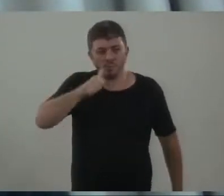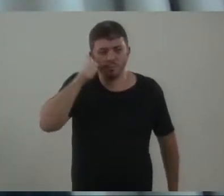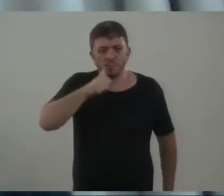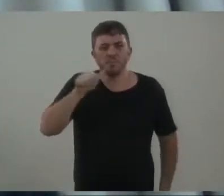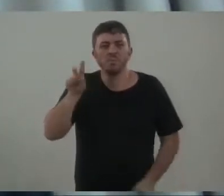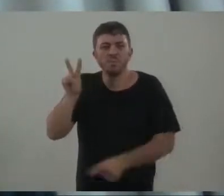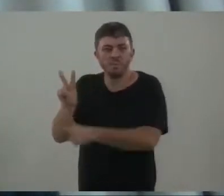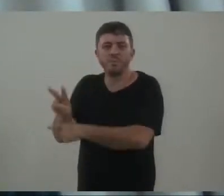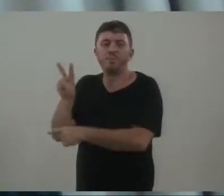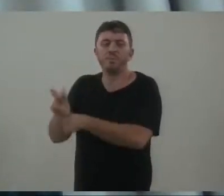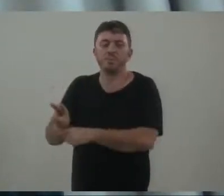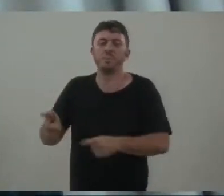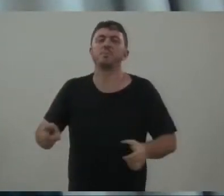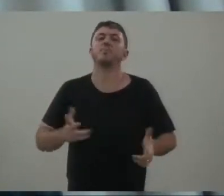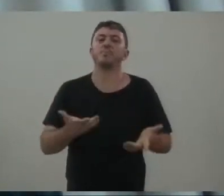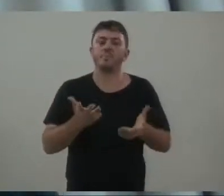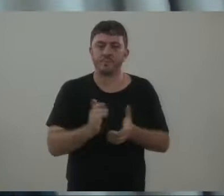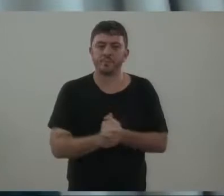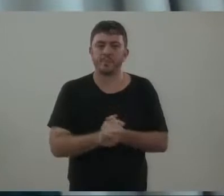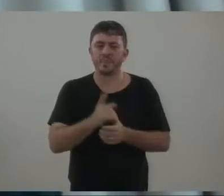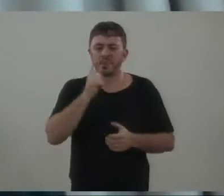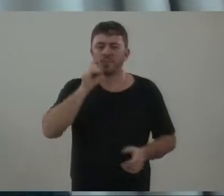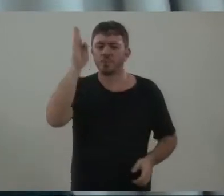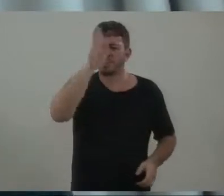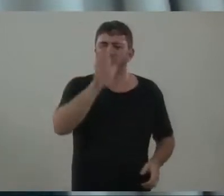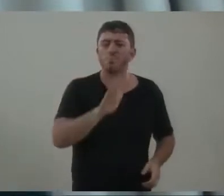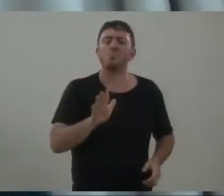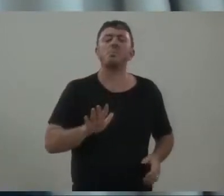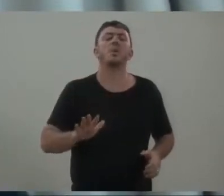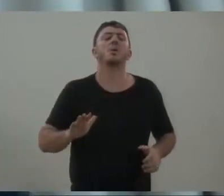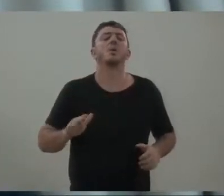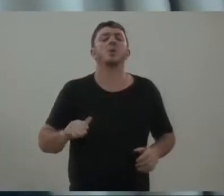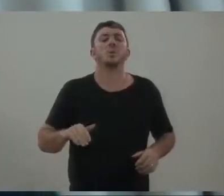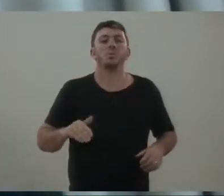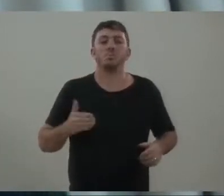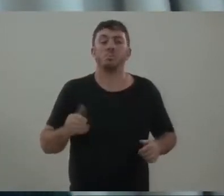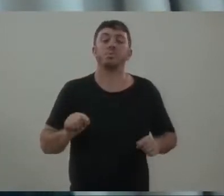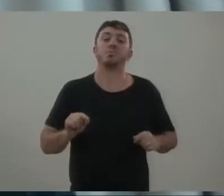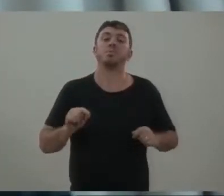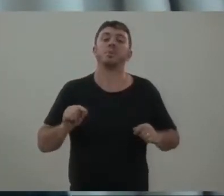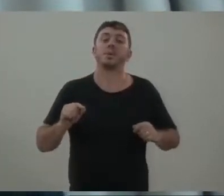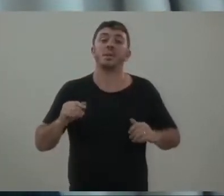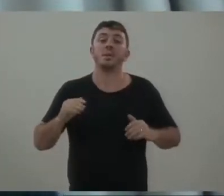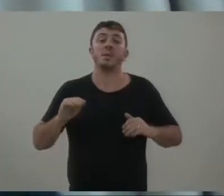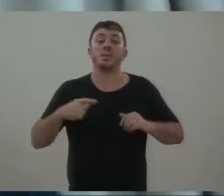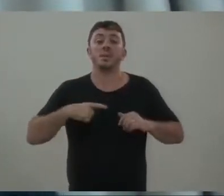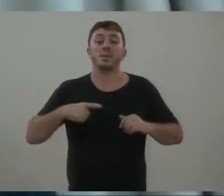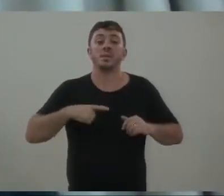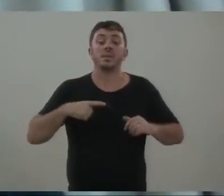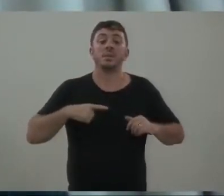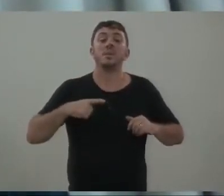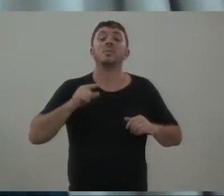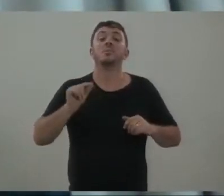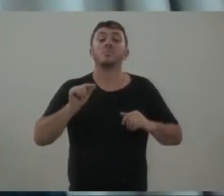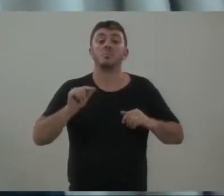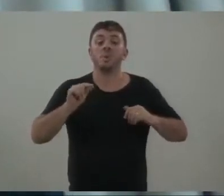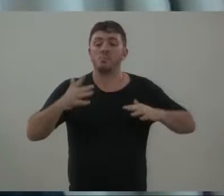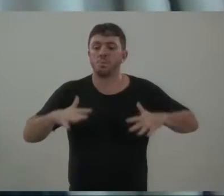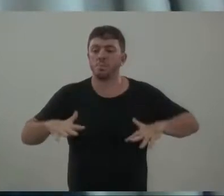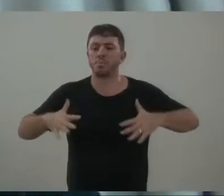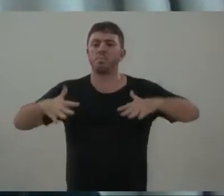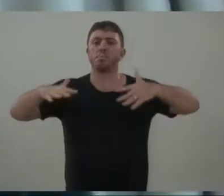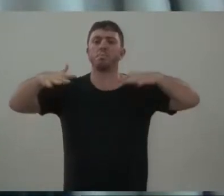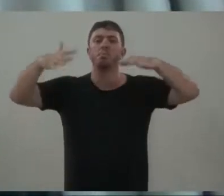nosso Brasil, e como tem crescido bastante no nosso Brasil, então nós temos que sempre nos